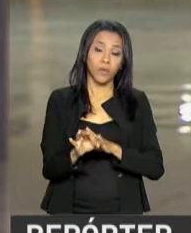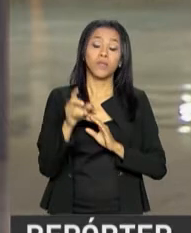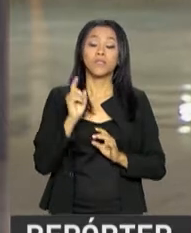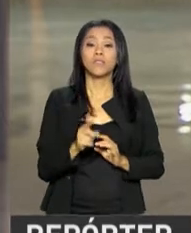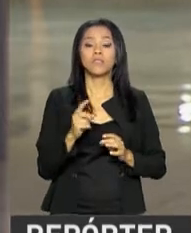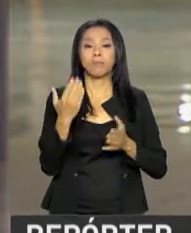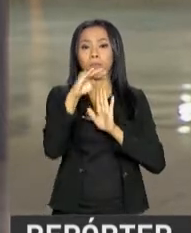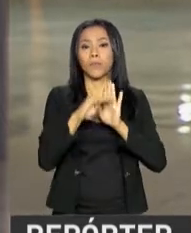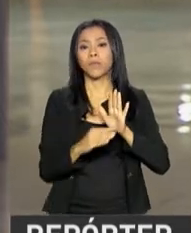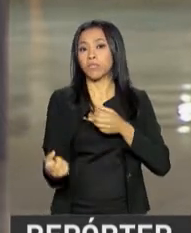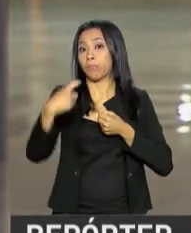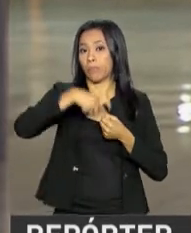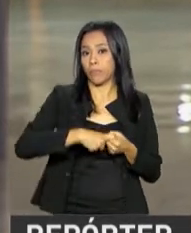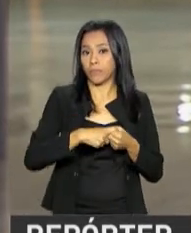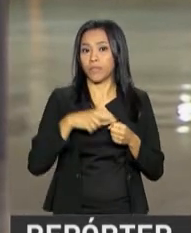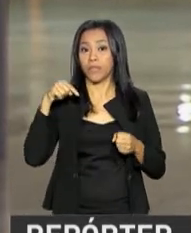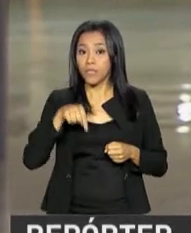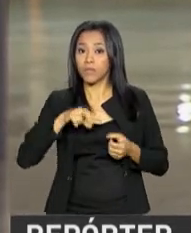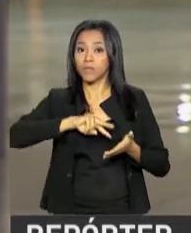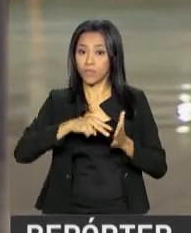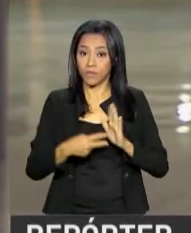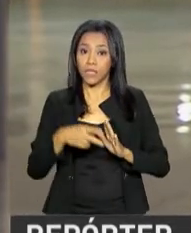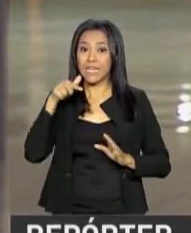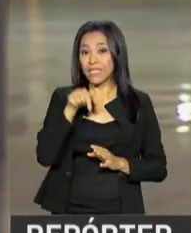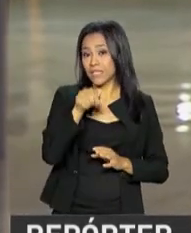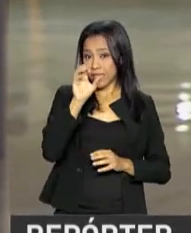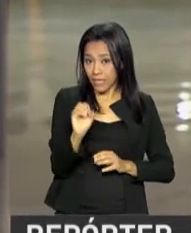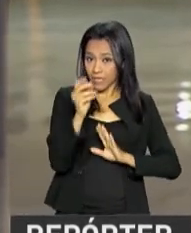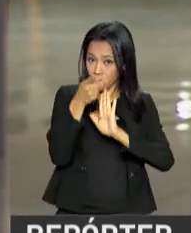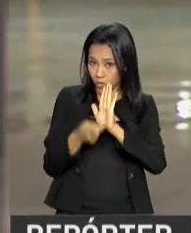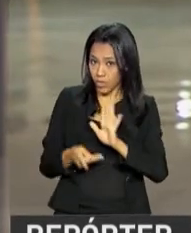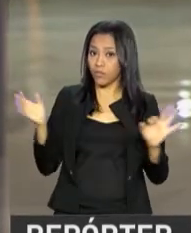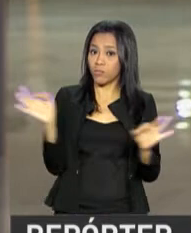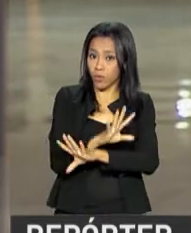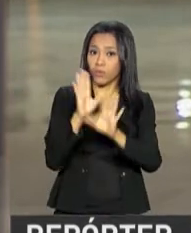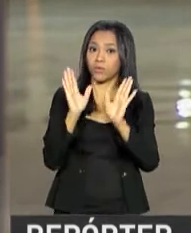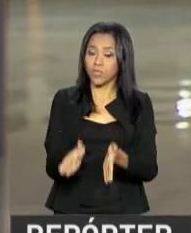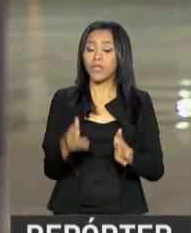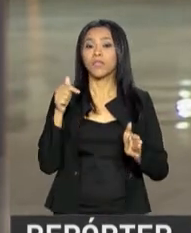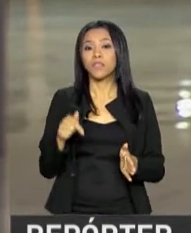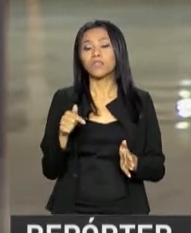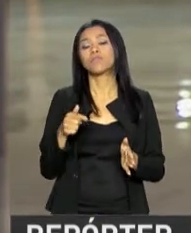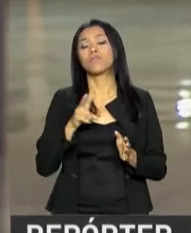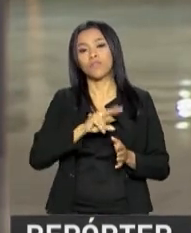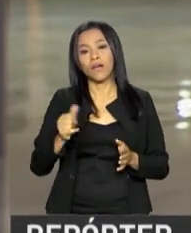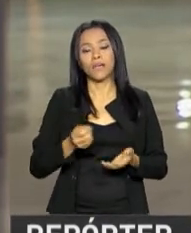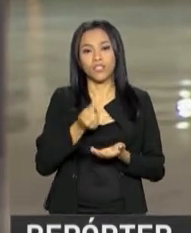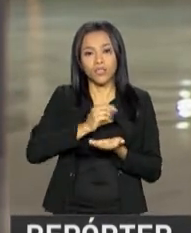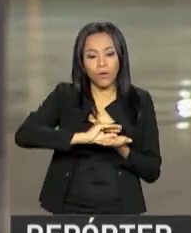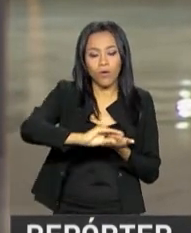investimentos isso equivale a 70 projetos concluídos o que vai significar uma injeção de